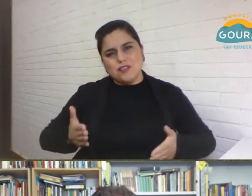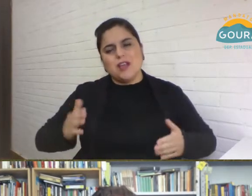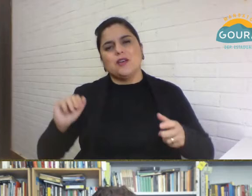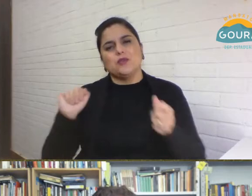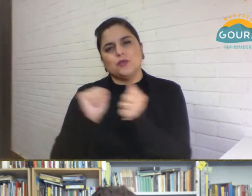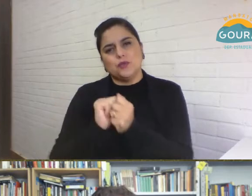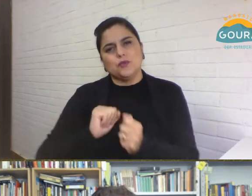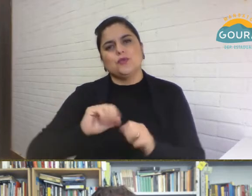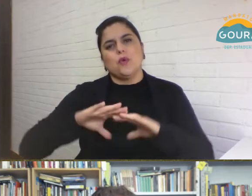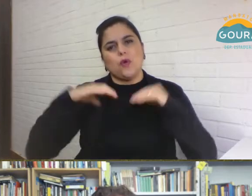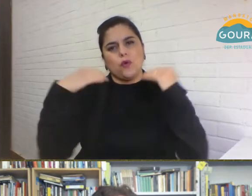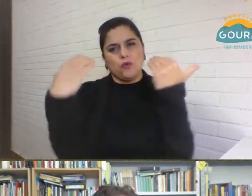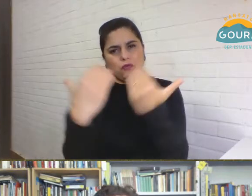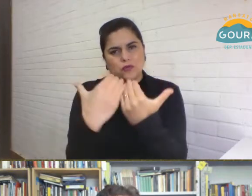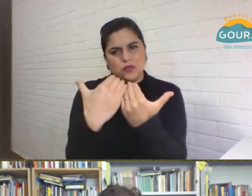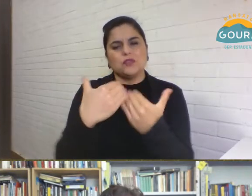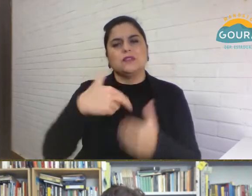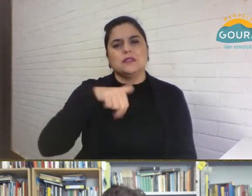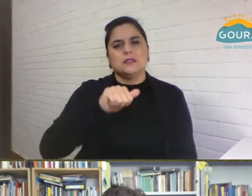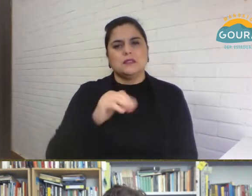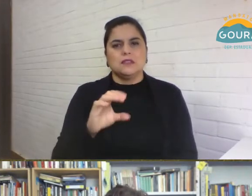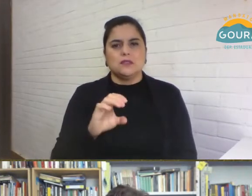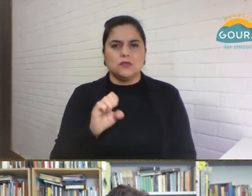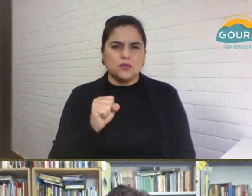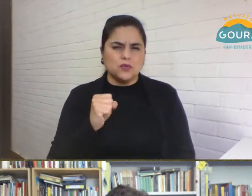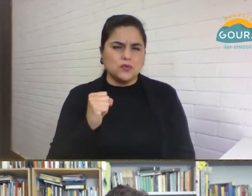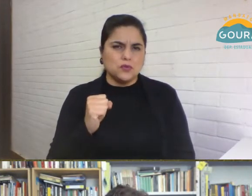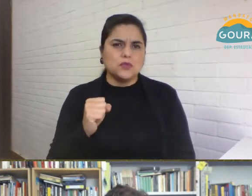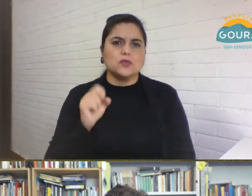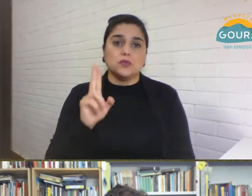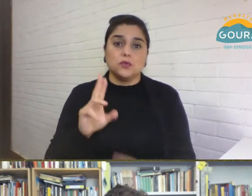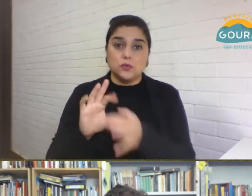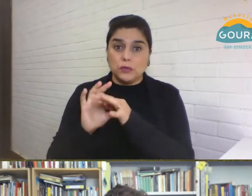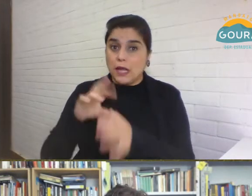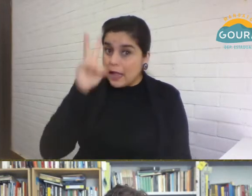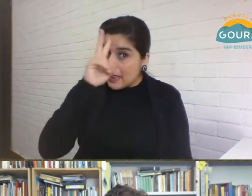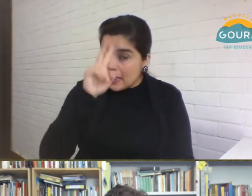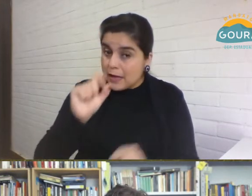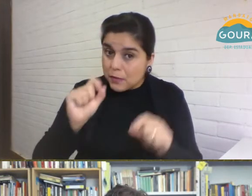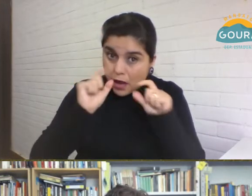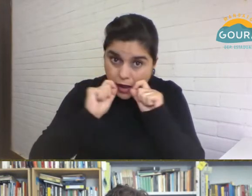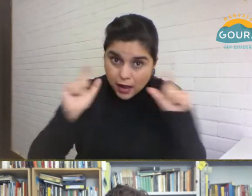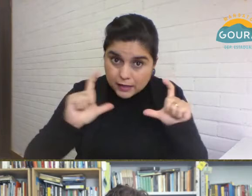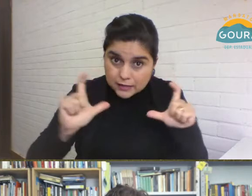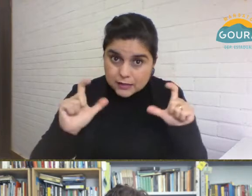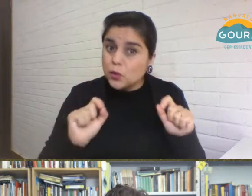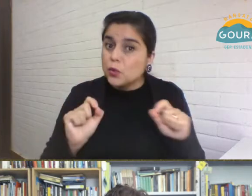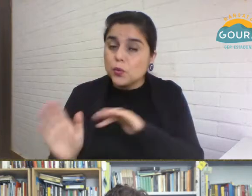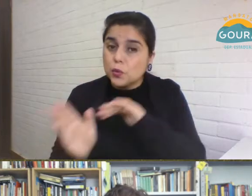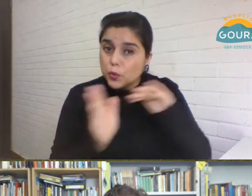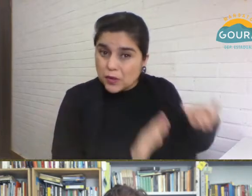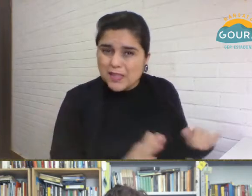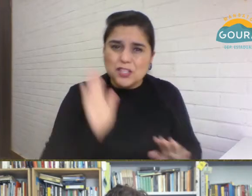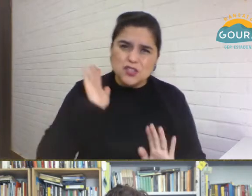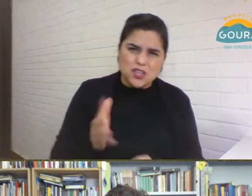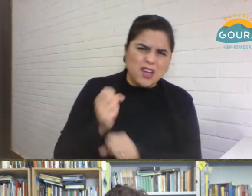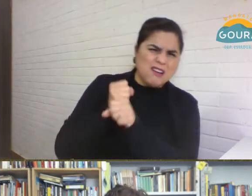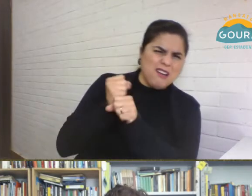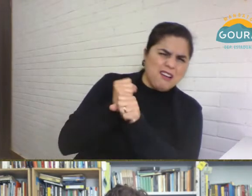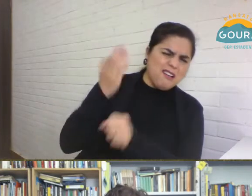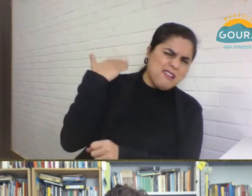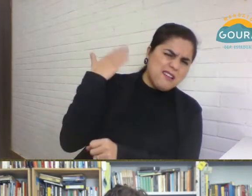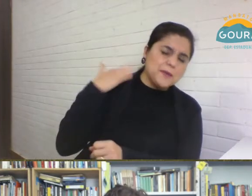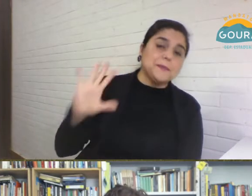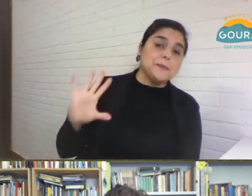Unidas. Eu lembro que estamos a falar há já muitos anos que isto aconteceu.